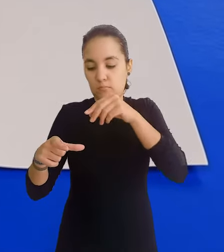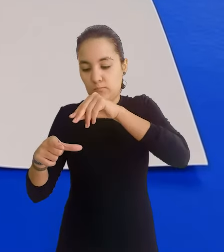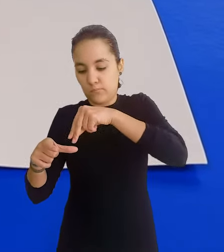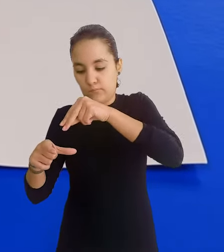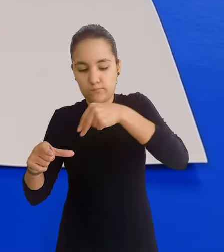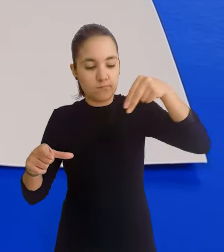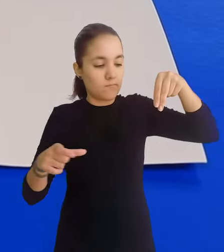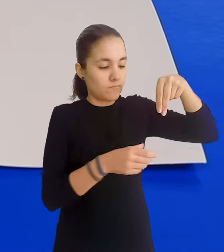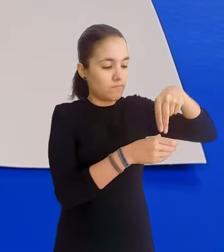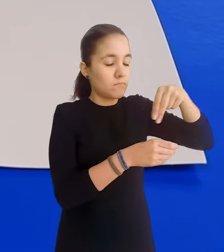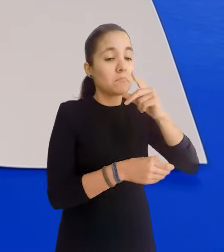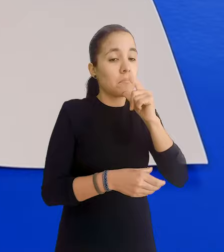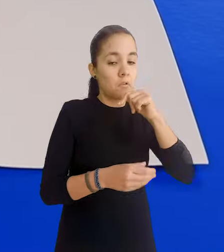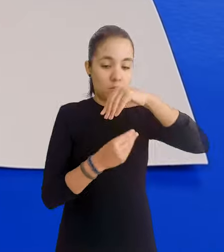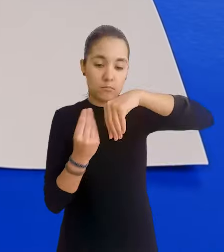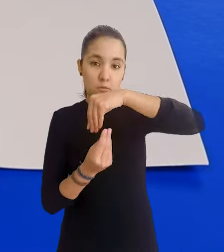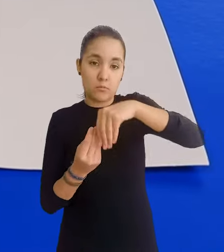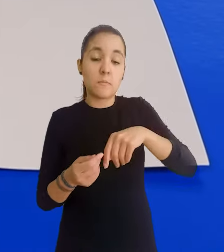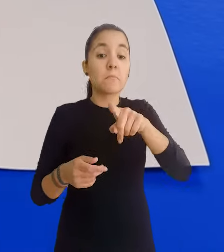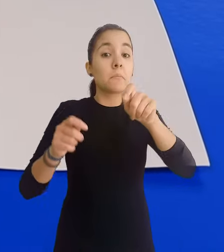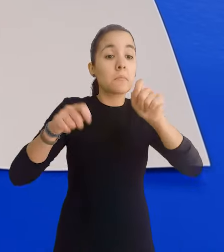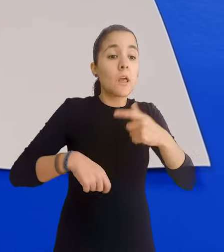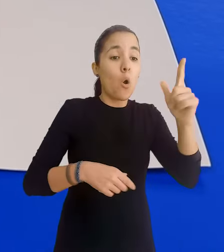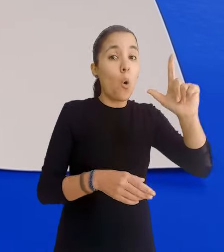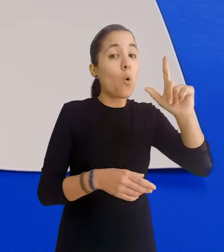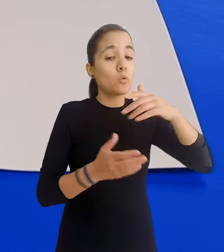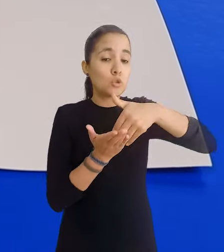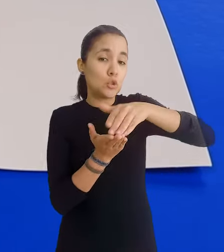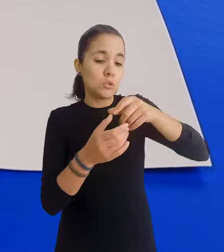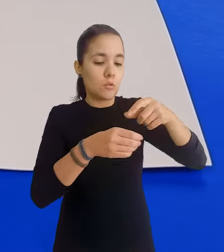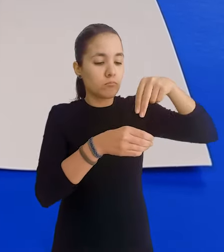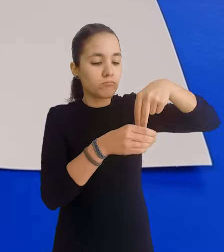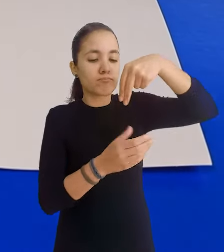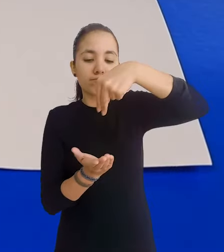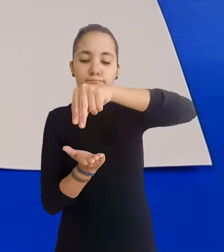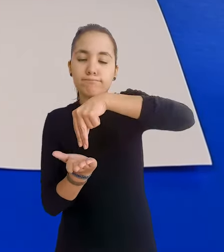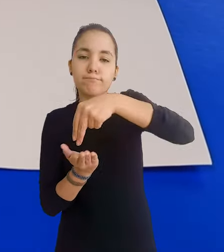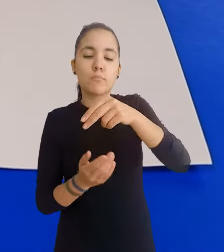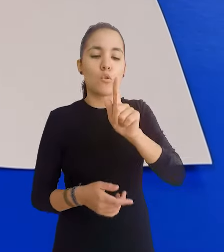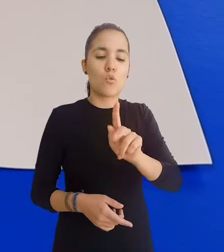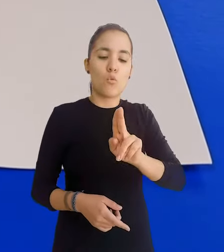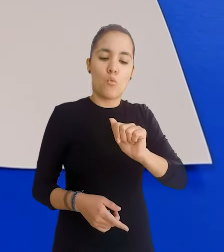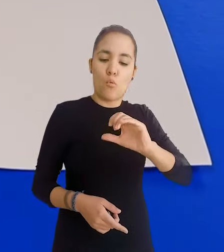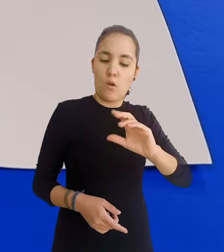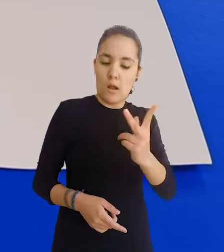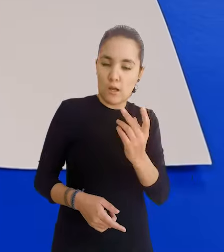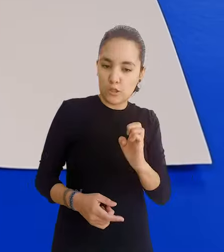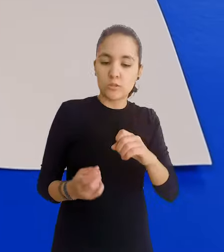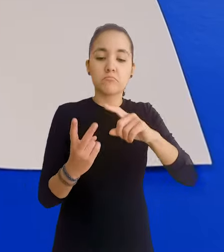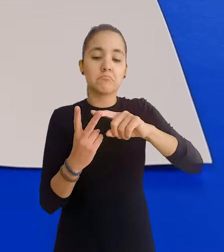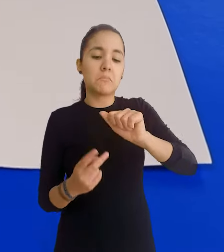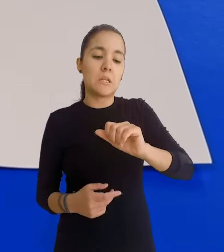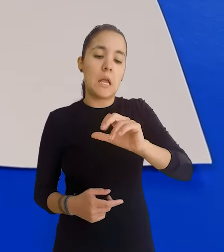tinta guache, tinta acrílica. O Rodrigo Bivar usa tinta óleo, que é uma tinta que demora mais para secar, então ela dá mais